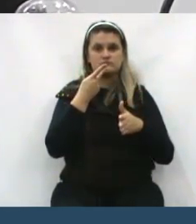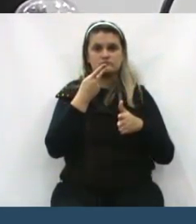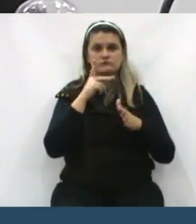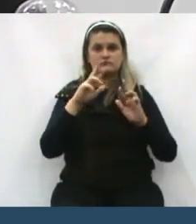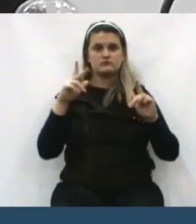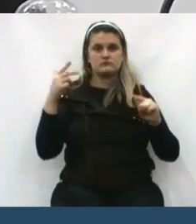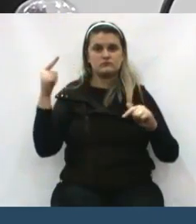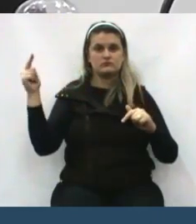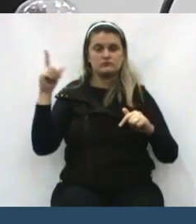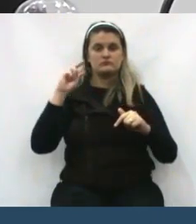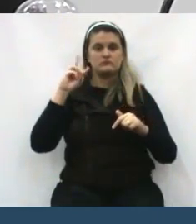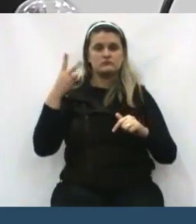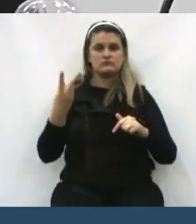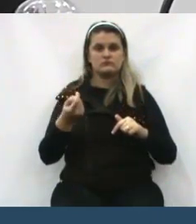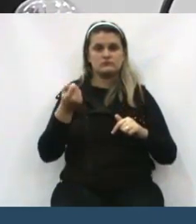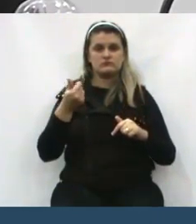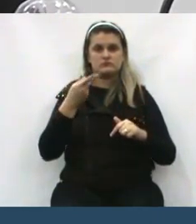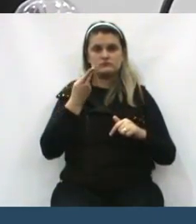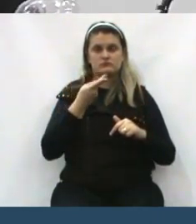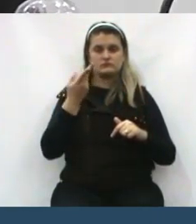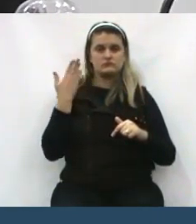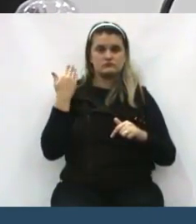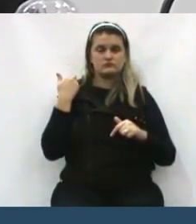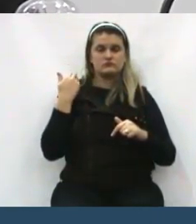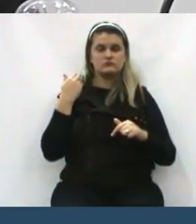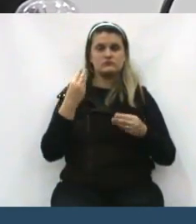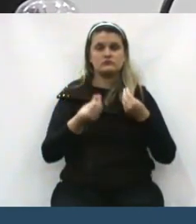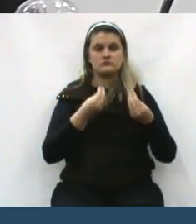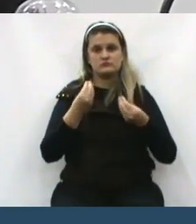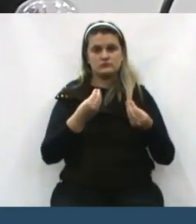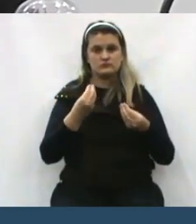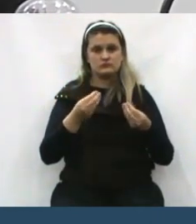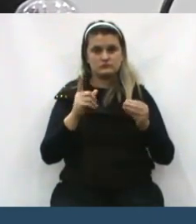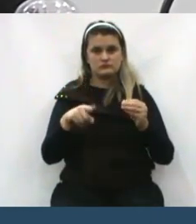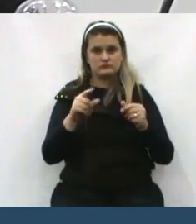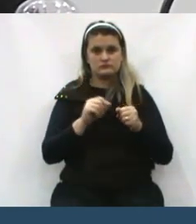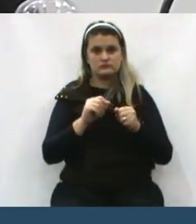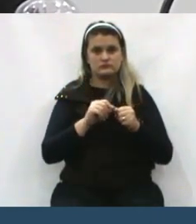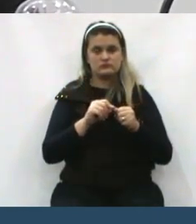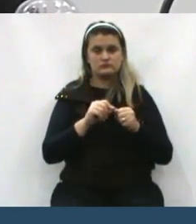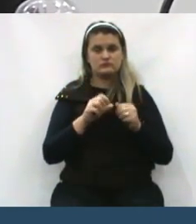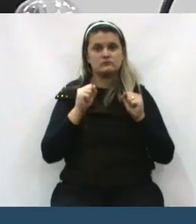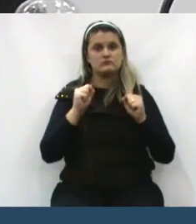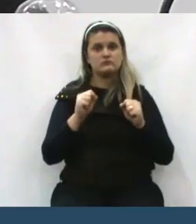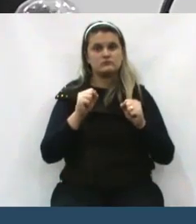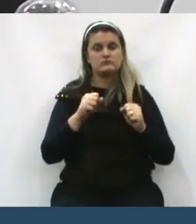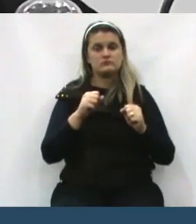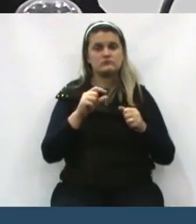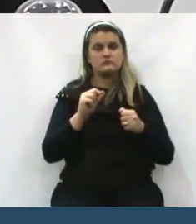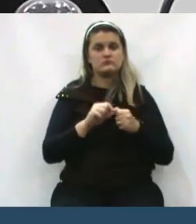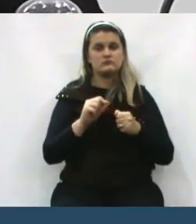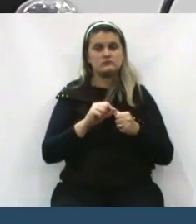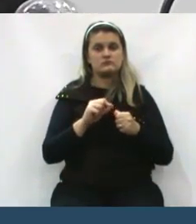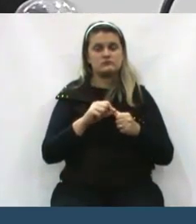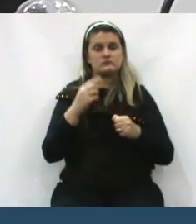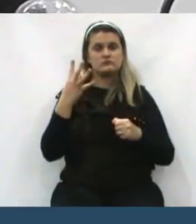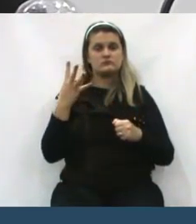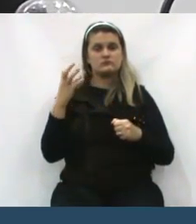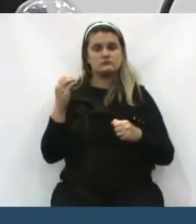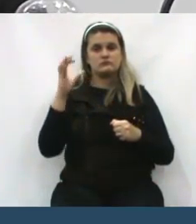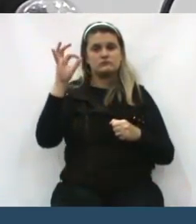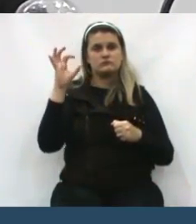trabalho, como o senhor falou, vários técnicos, professores, citando e elogiando a organização,